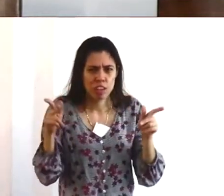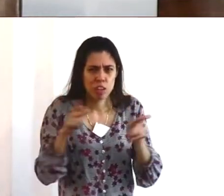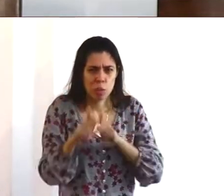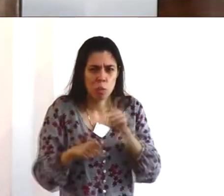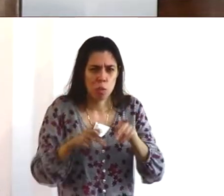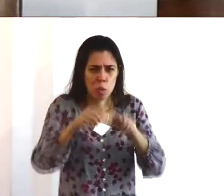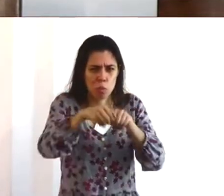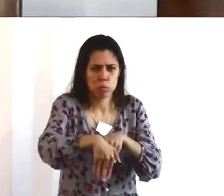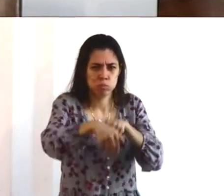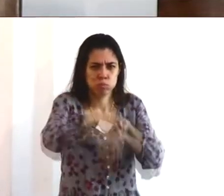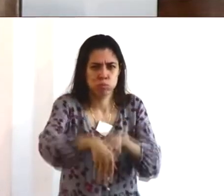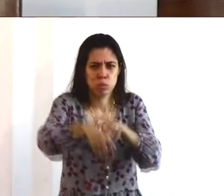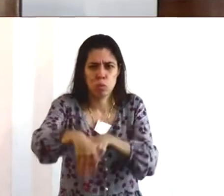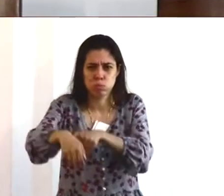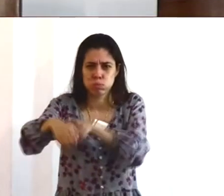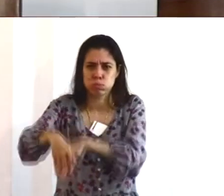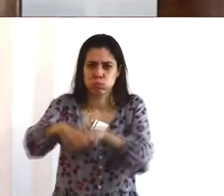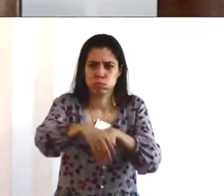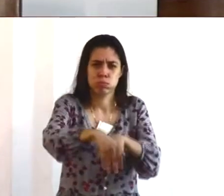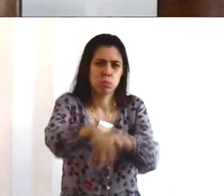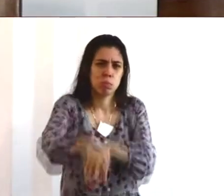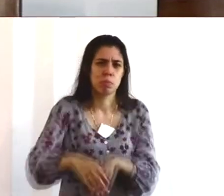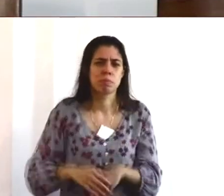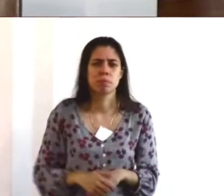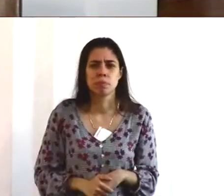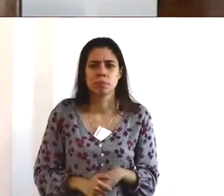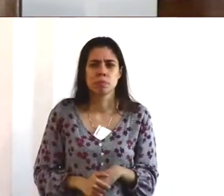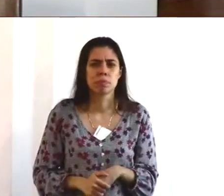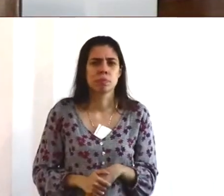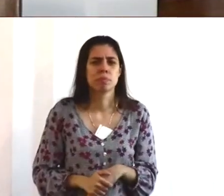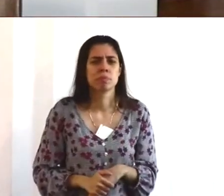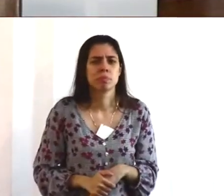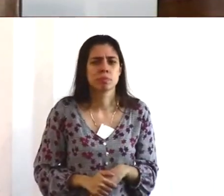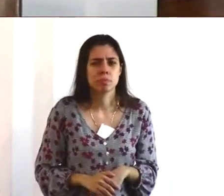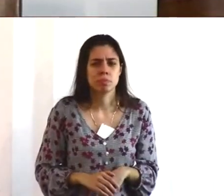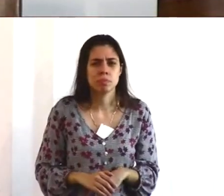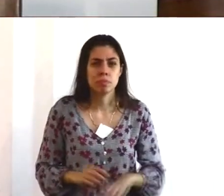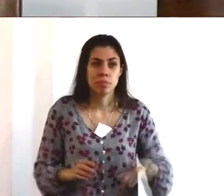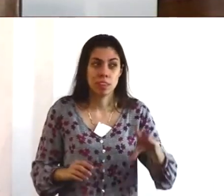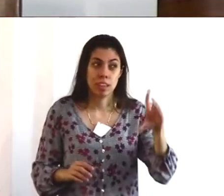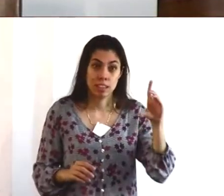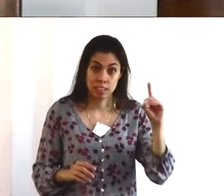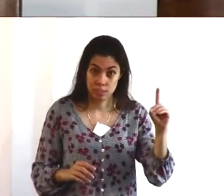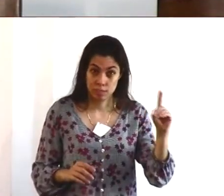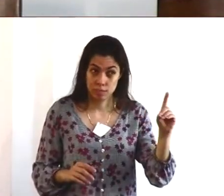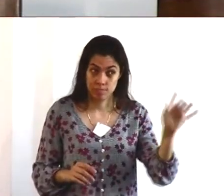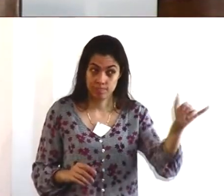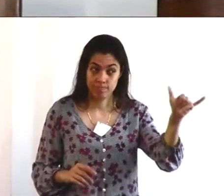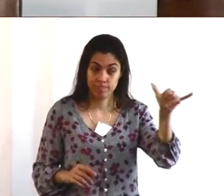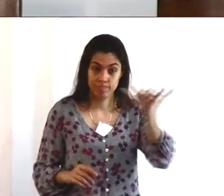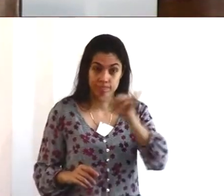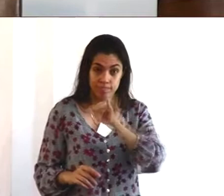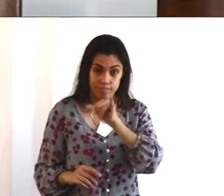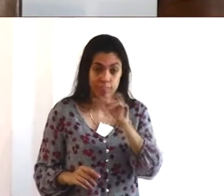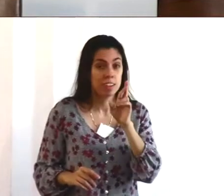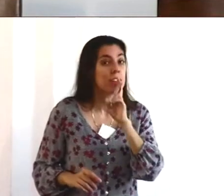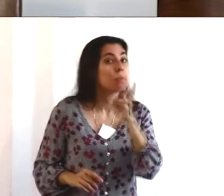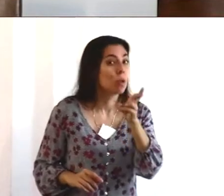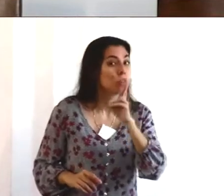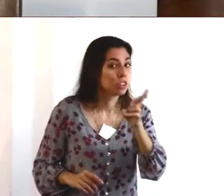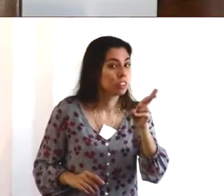vindo contra eles. E Deus então dá uma palavra, e leva uma palavra